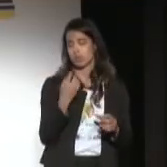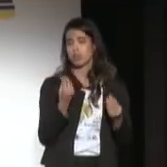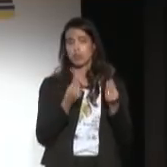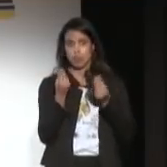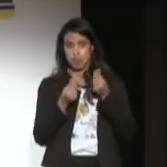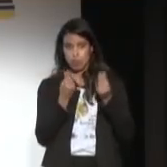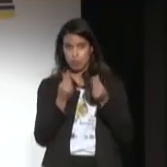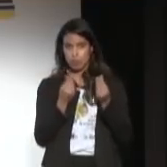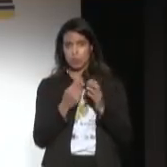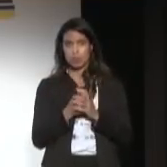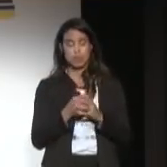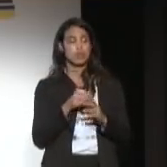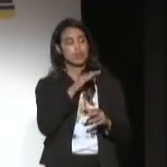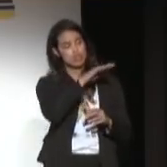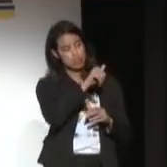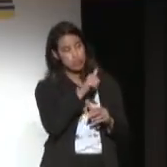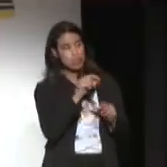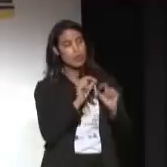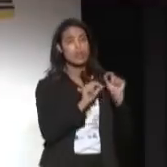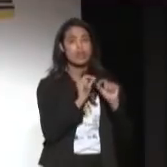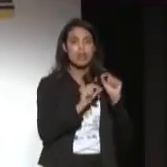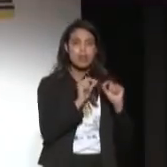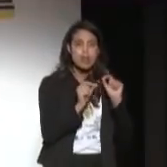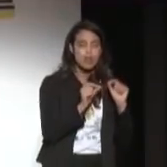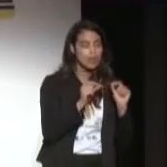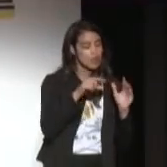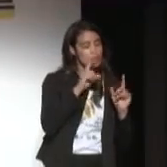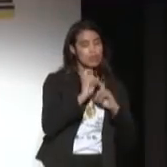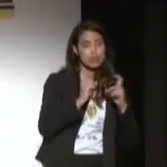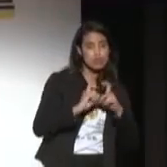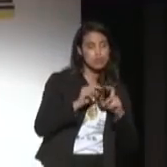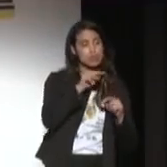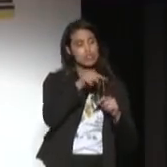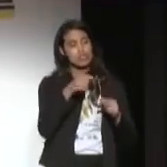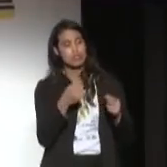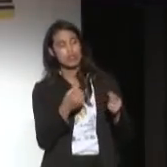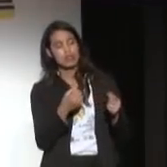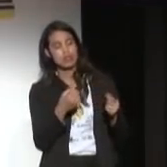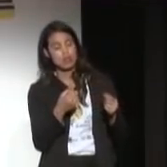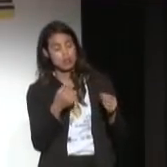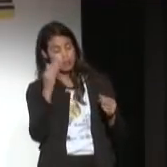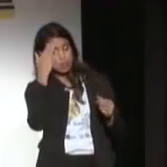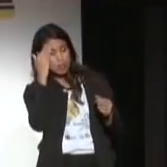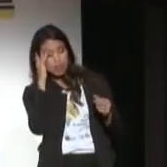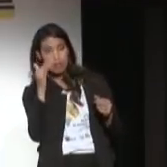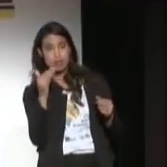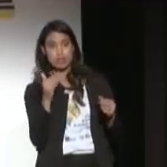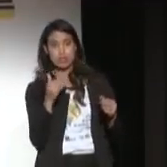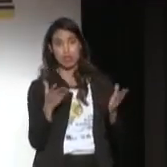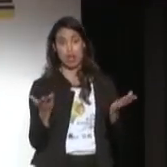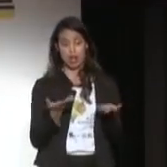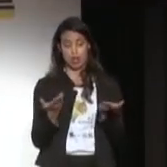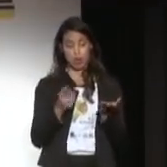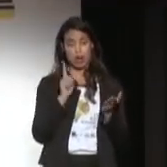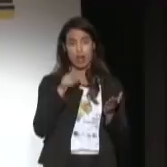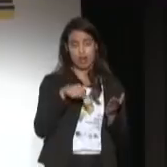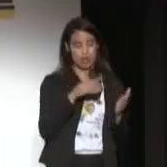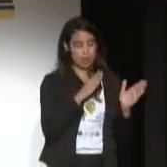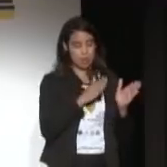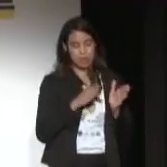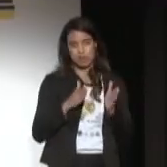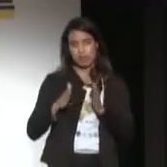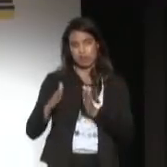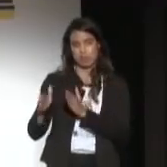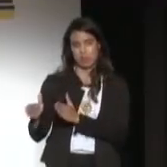quem lê o texto, quem discute o texto, quem retira a informação, quais são as informações. E aqui a gente está no momento de planejamento, onde a gente